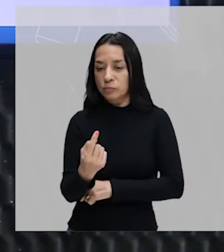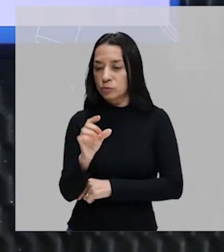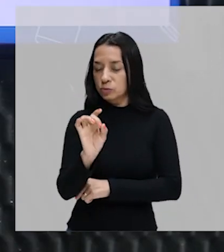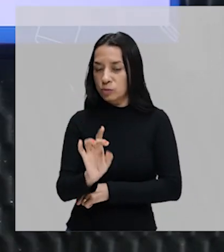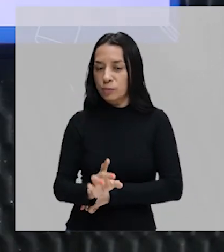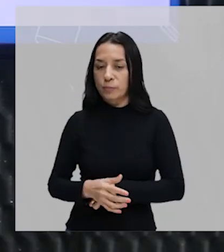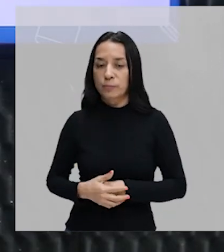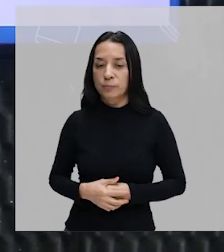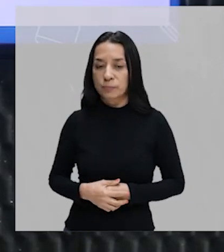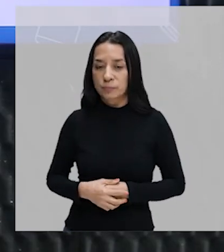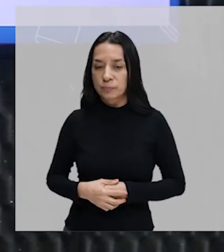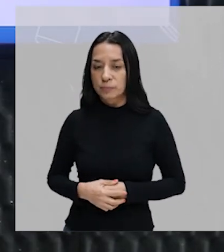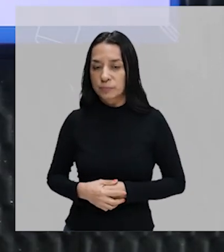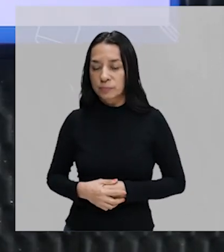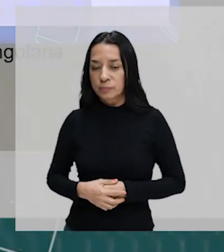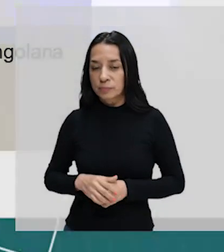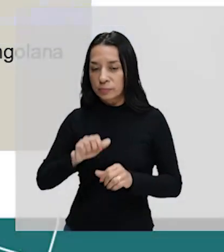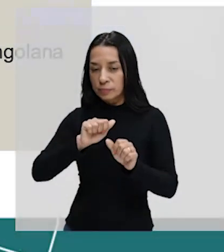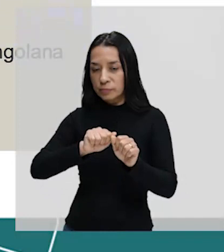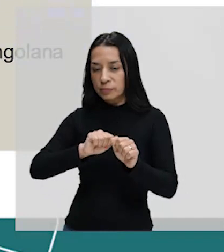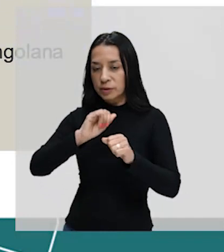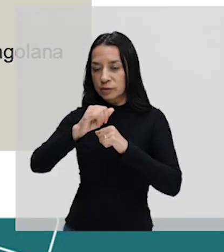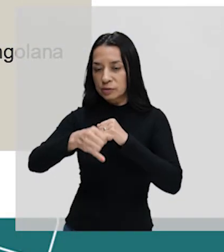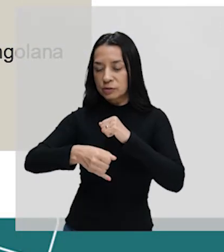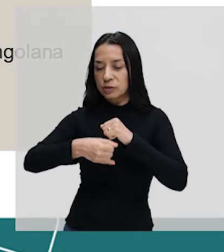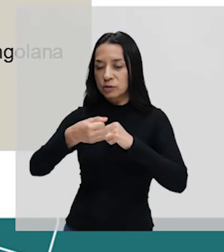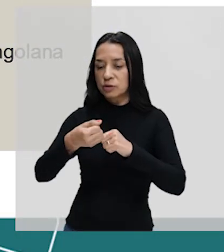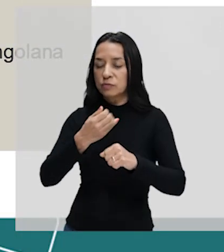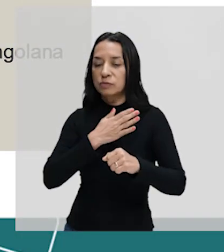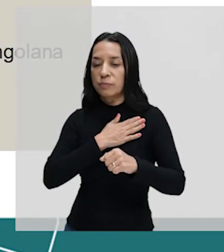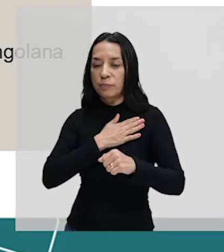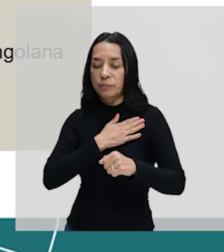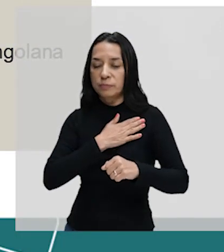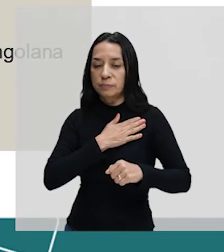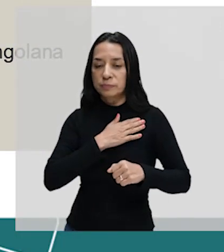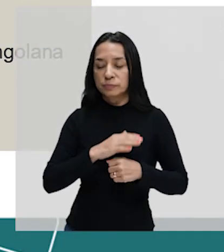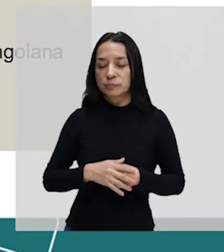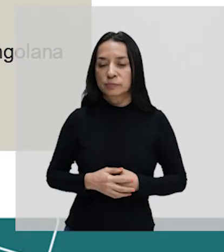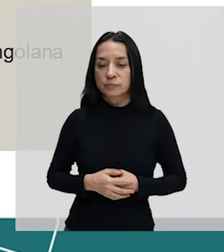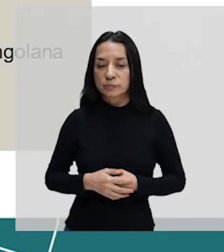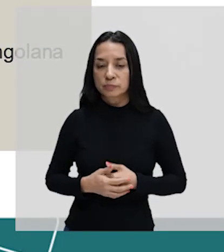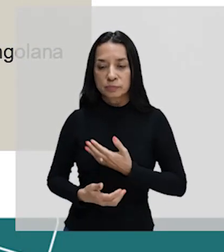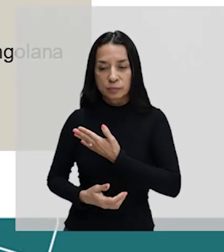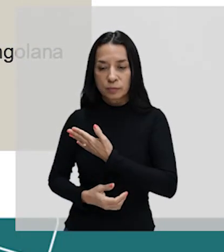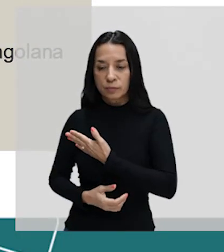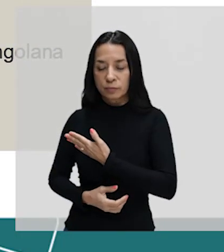Los adjetivos gentilícios. Então, vamos falar agora sobre